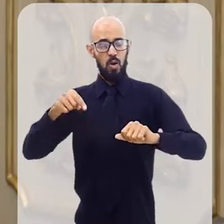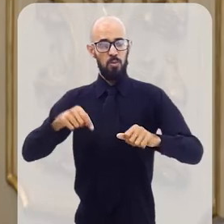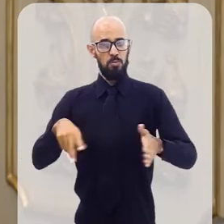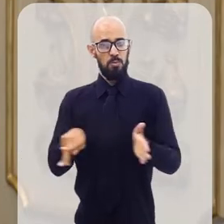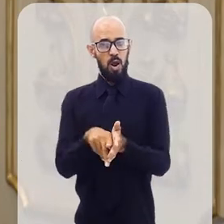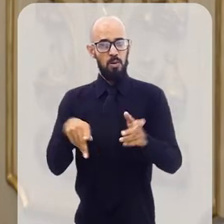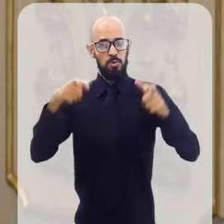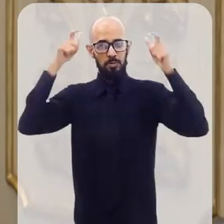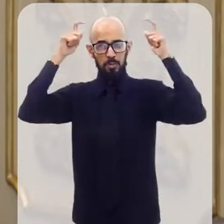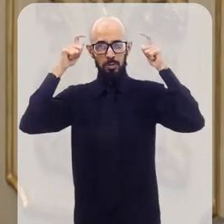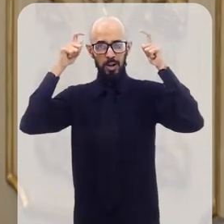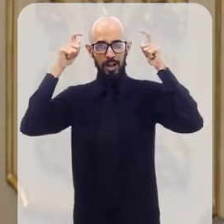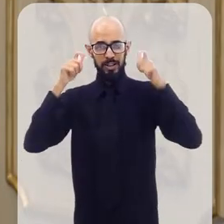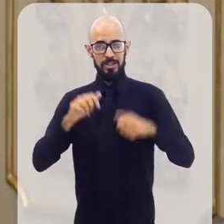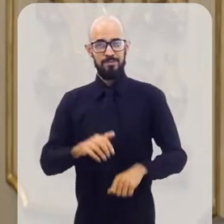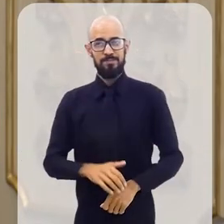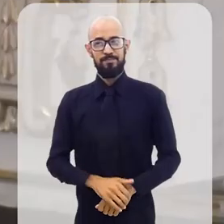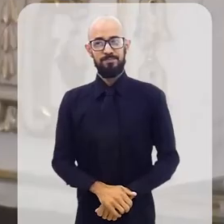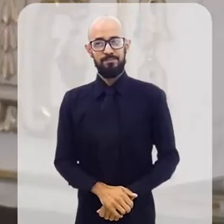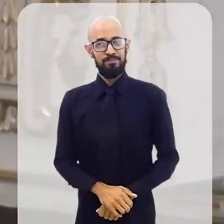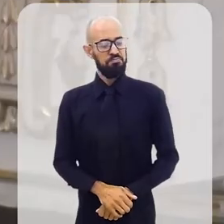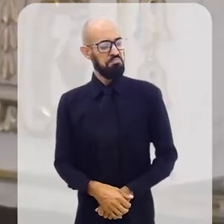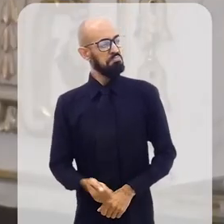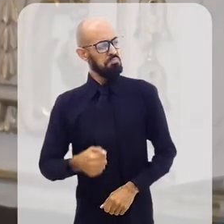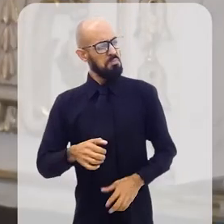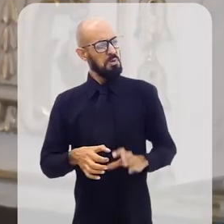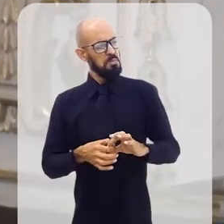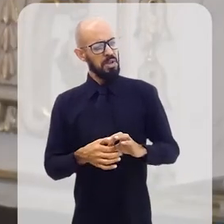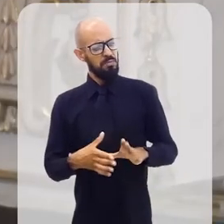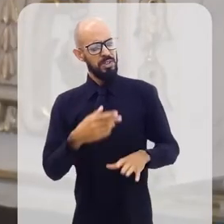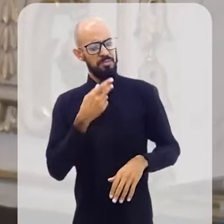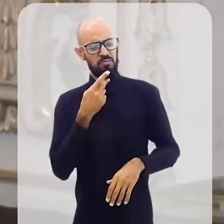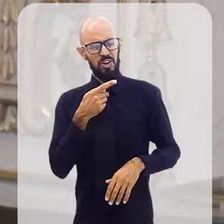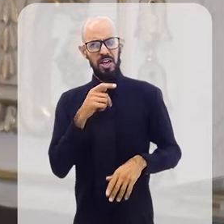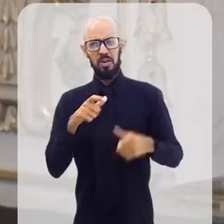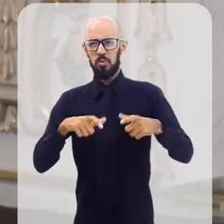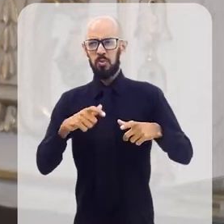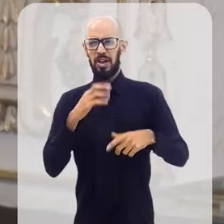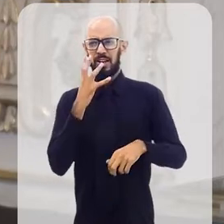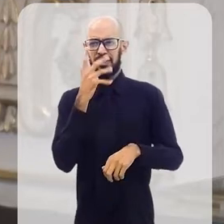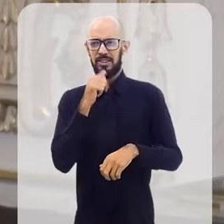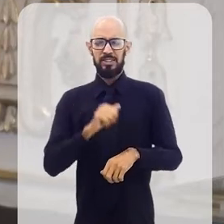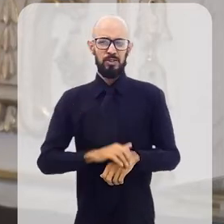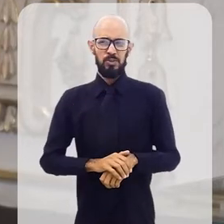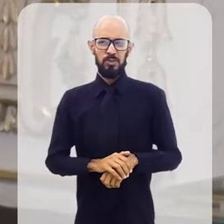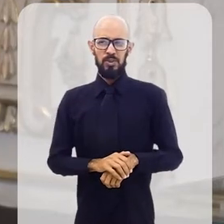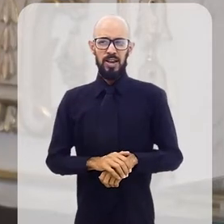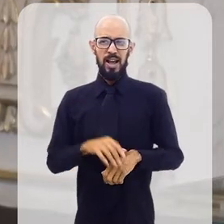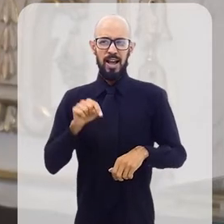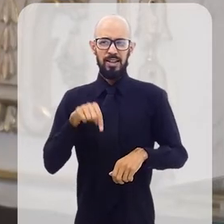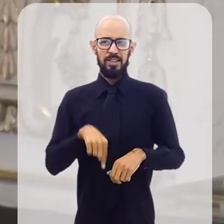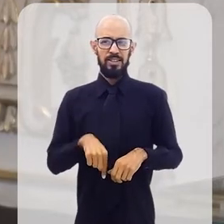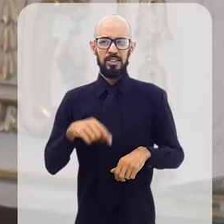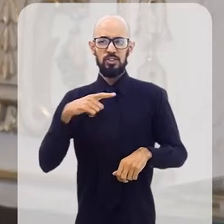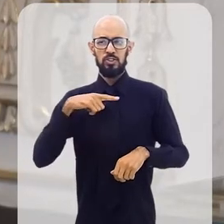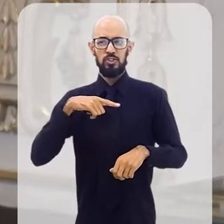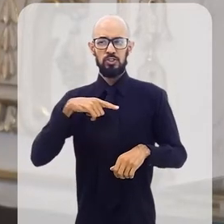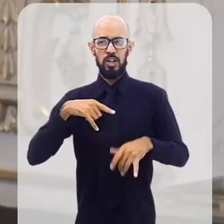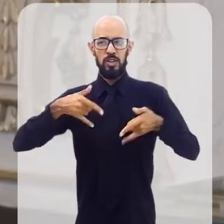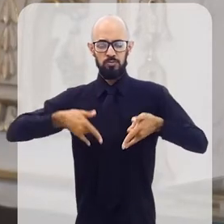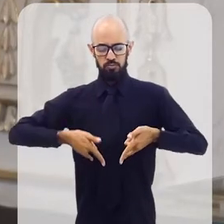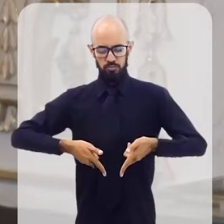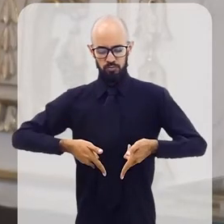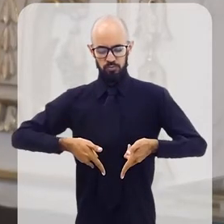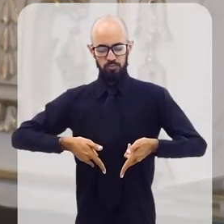a monarquia na época permitia ele me dizer que é um espaço lindíssimo e aqui também nós temos